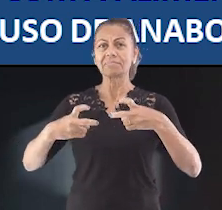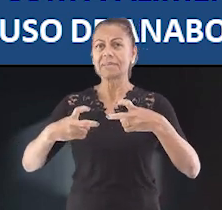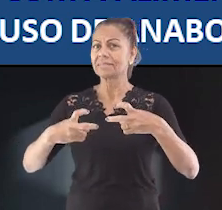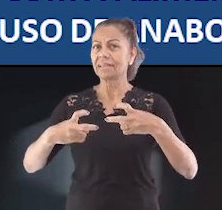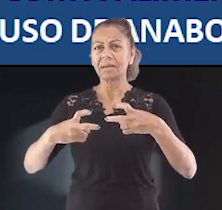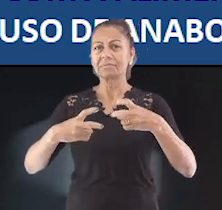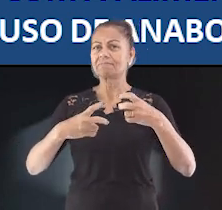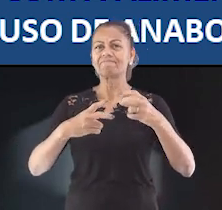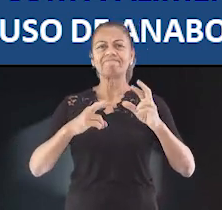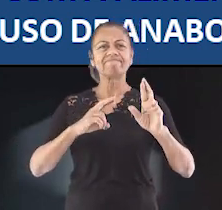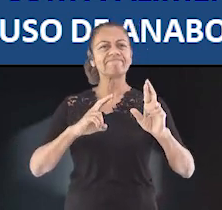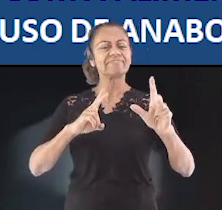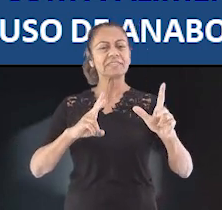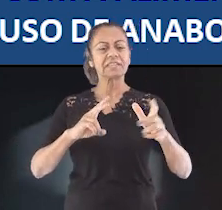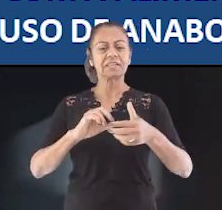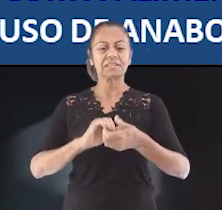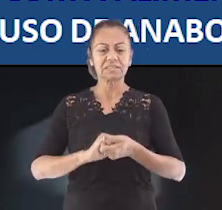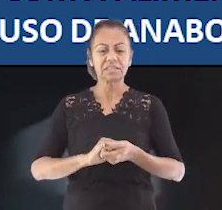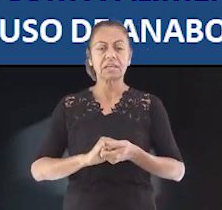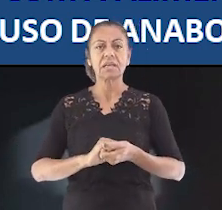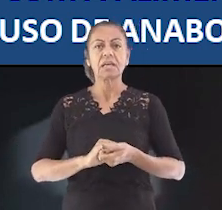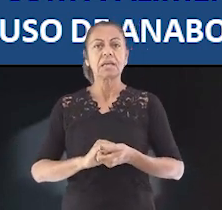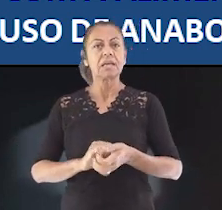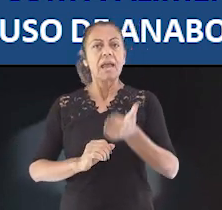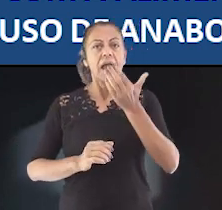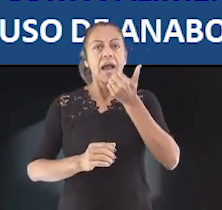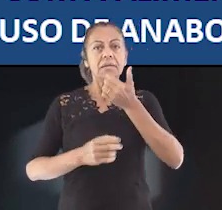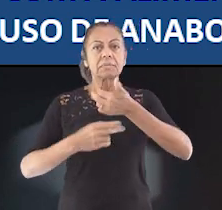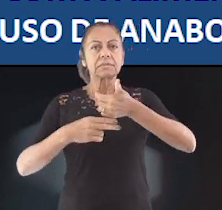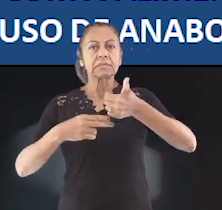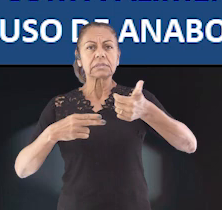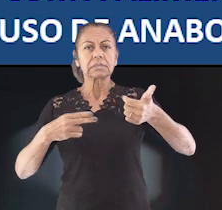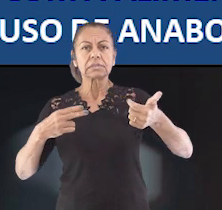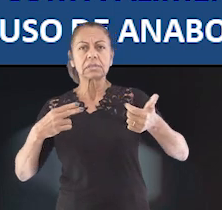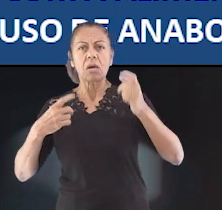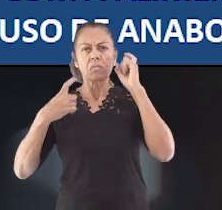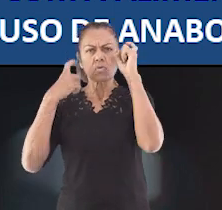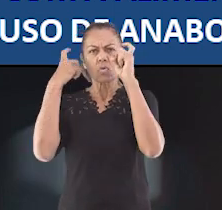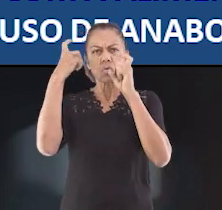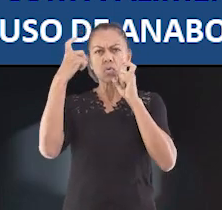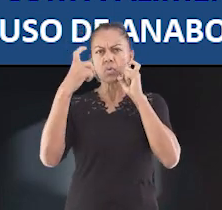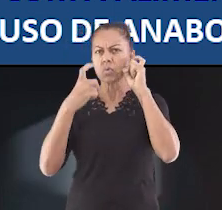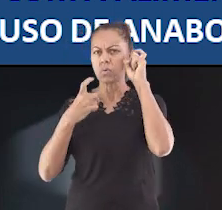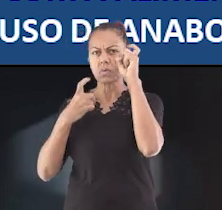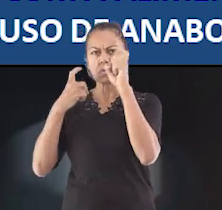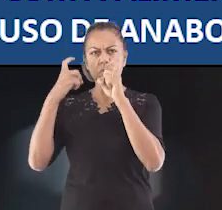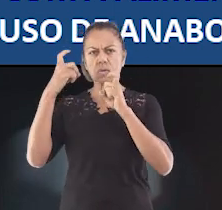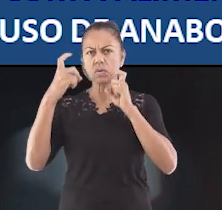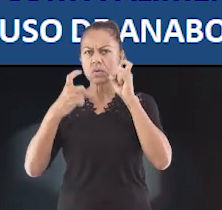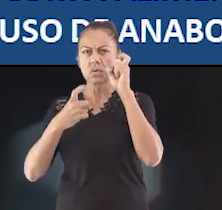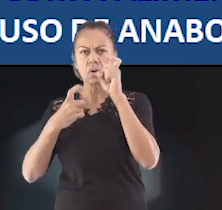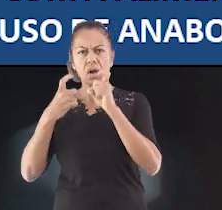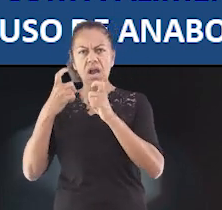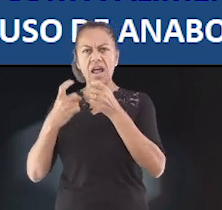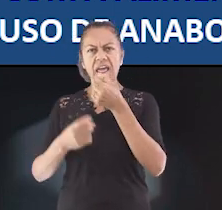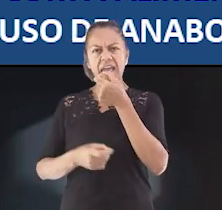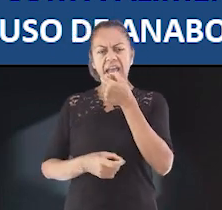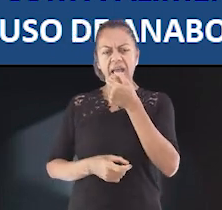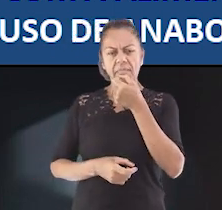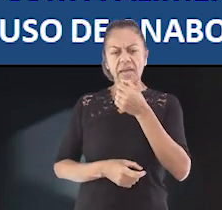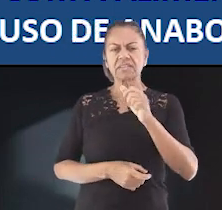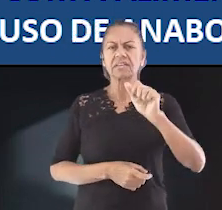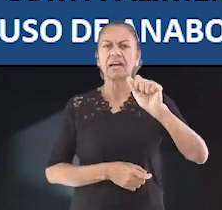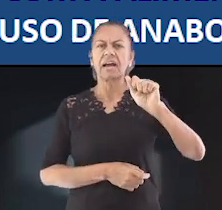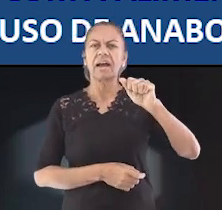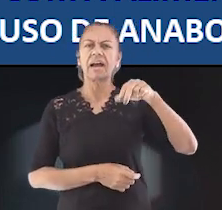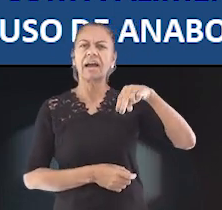quando na verdade é forte, possui músculos bem desenvolvidos, tendo preocupação excessiva com